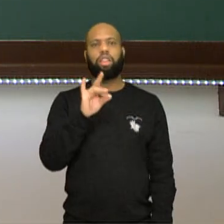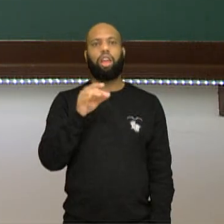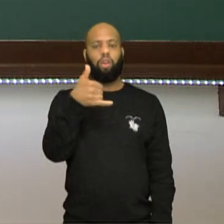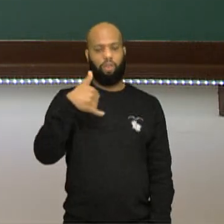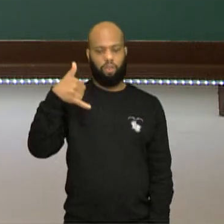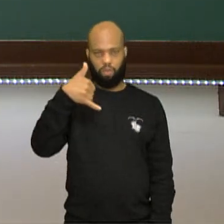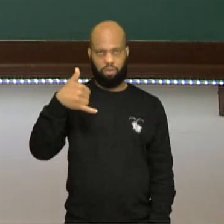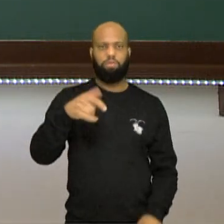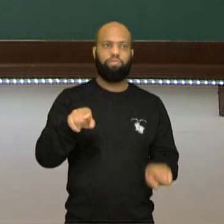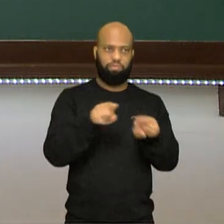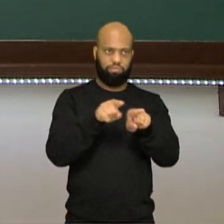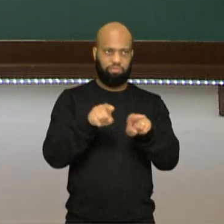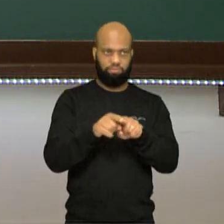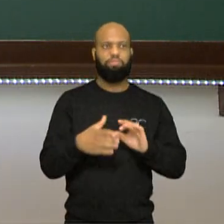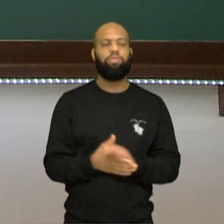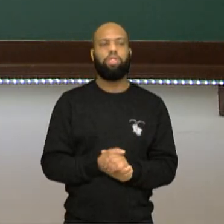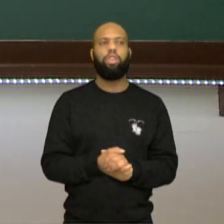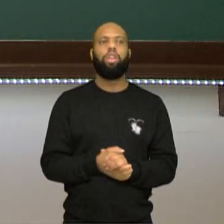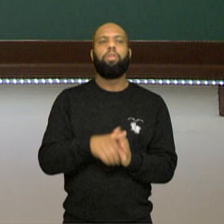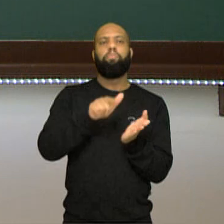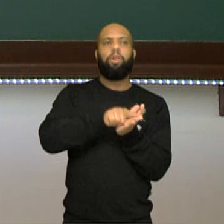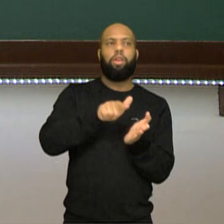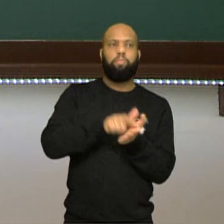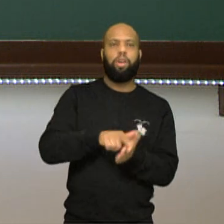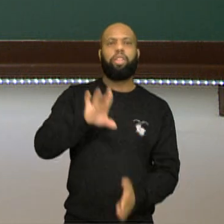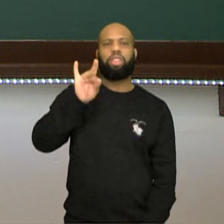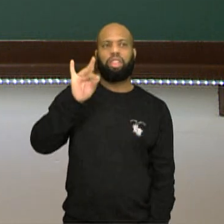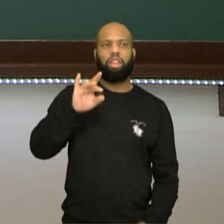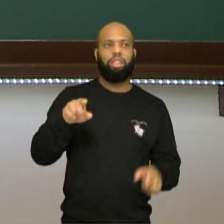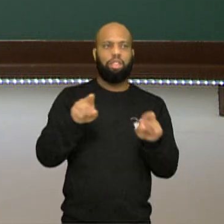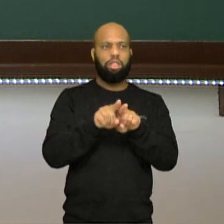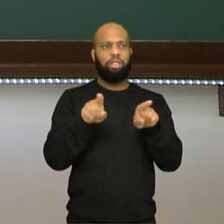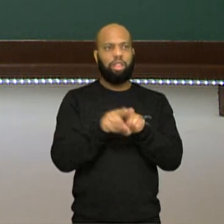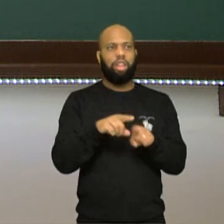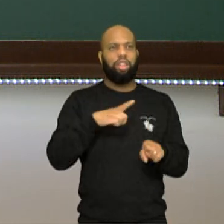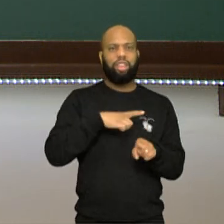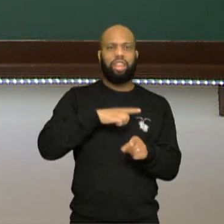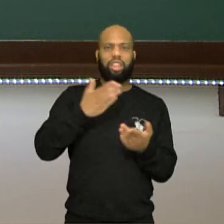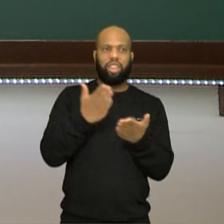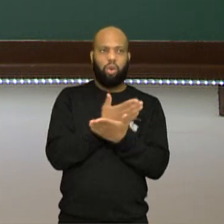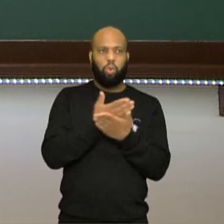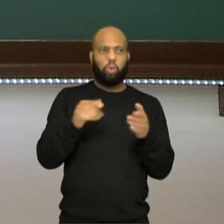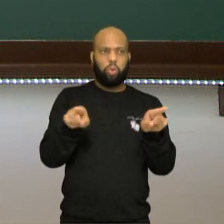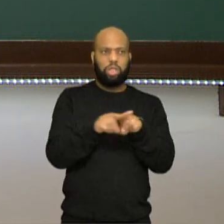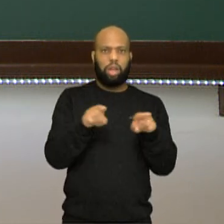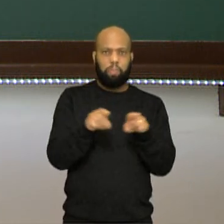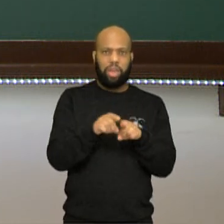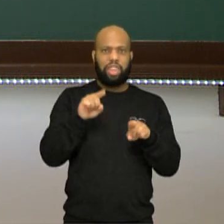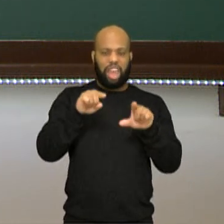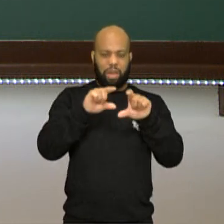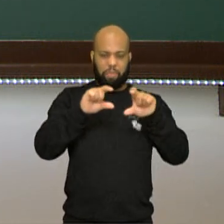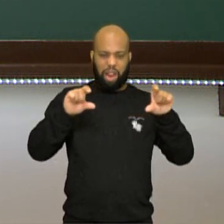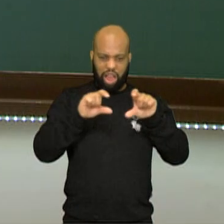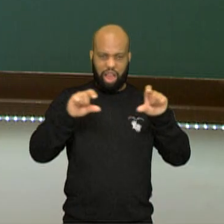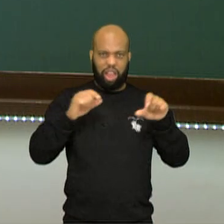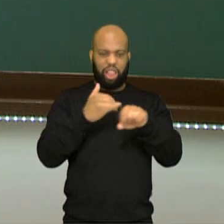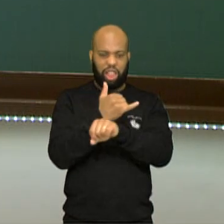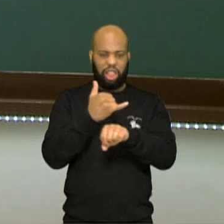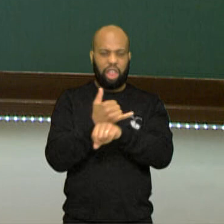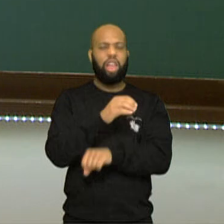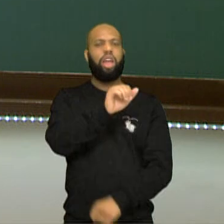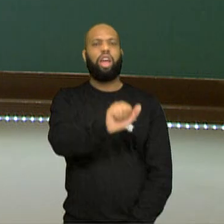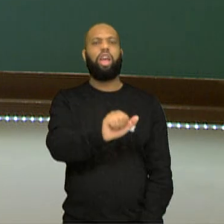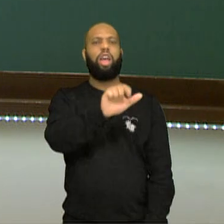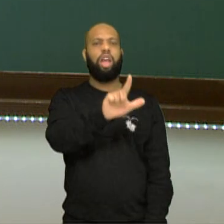óleo, Então papel, óleo e placas de alumínio aqui. Essas duas placas de alumínio, na